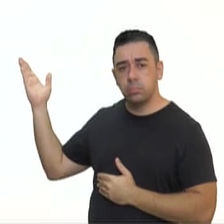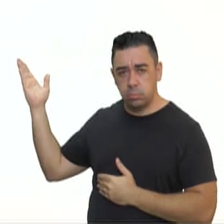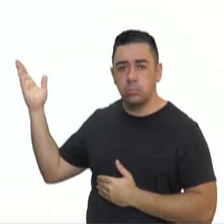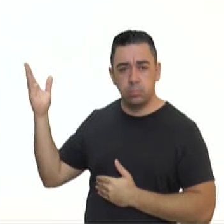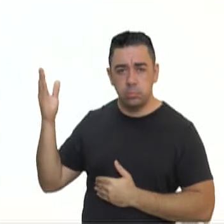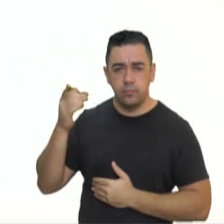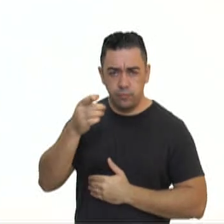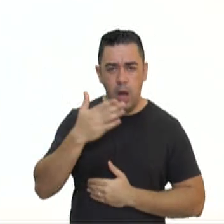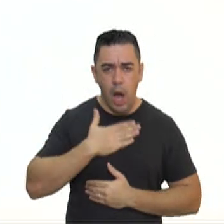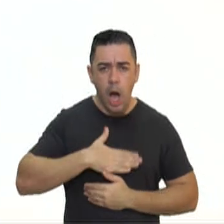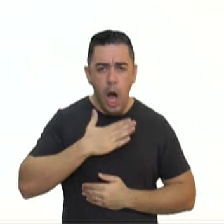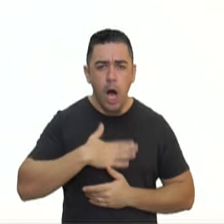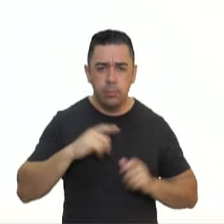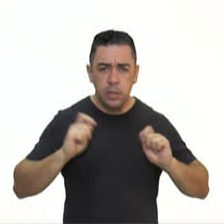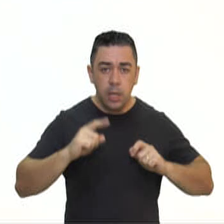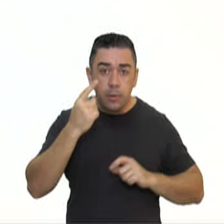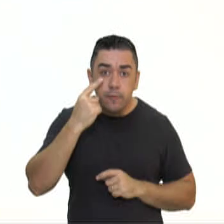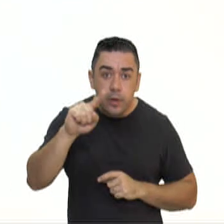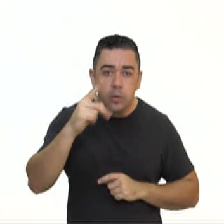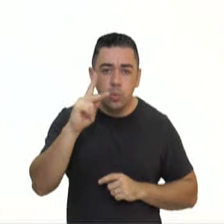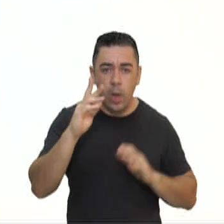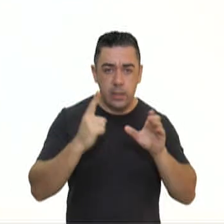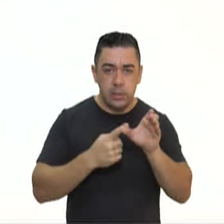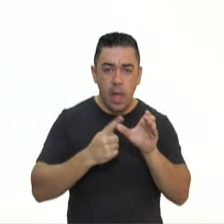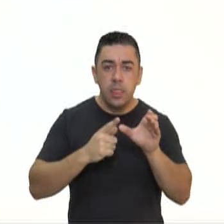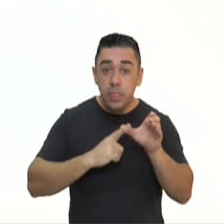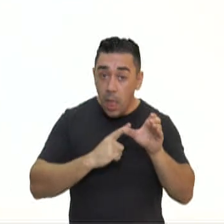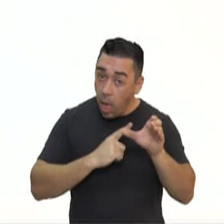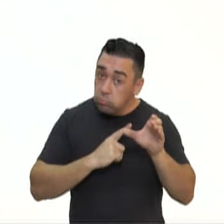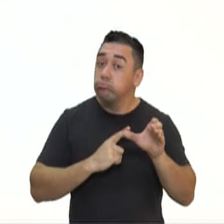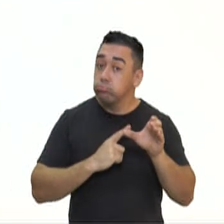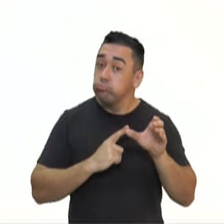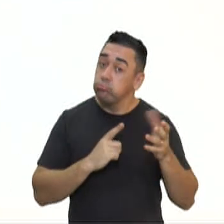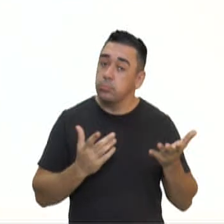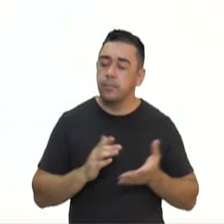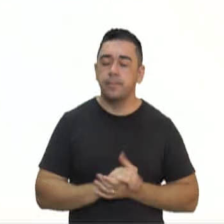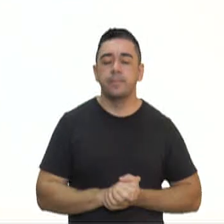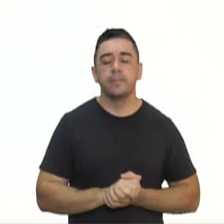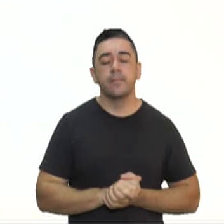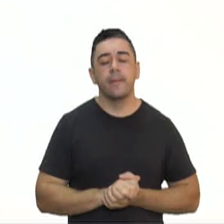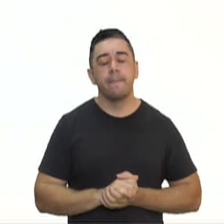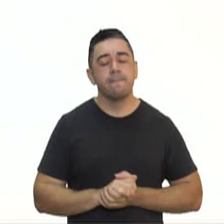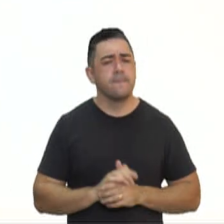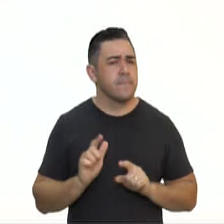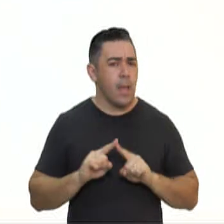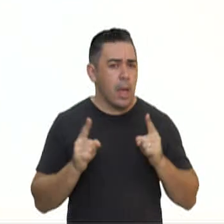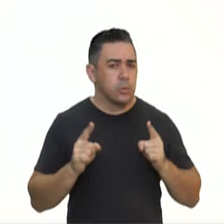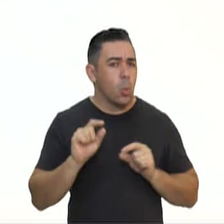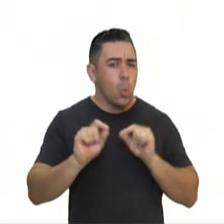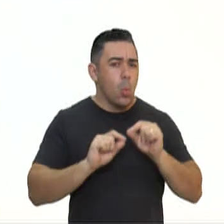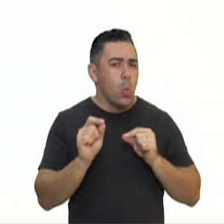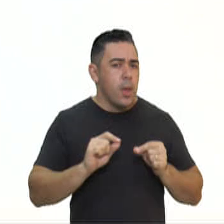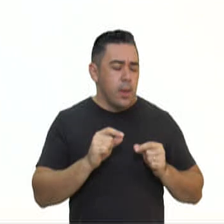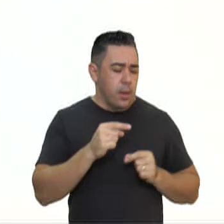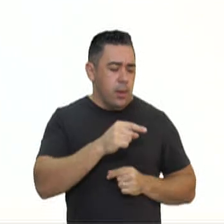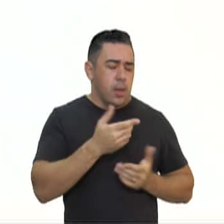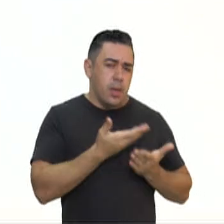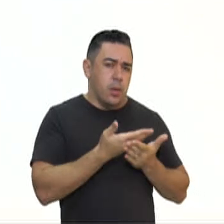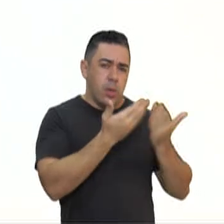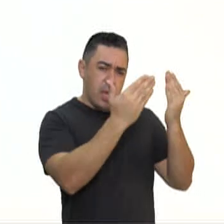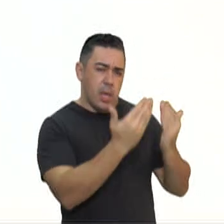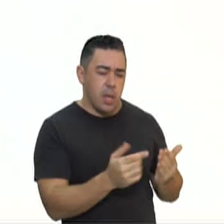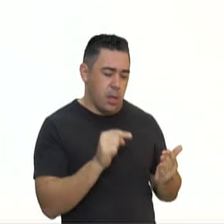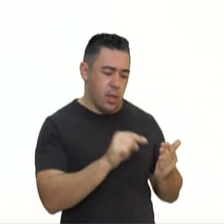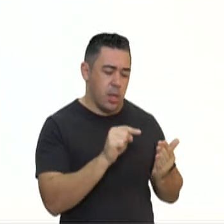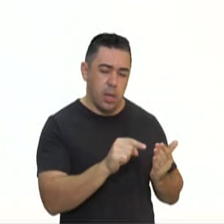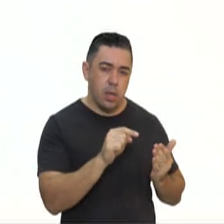com calma, né? Para ver se na sua cidade tem uma estação dessa. Mas o que eles analisam nessas estações